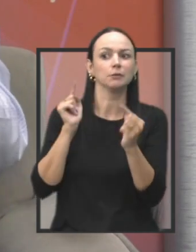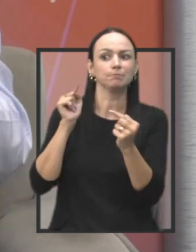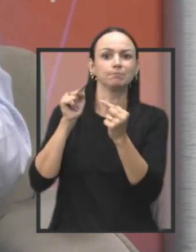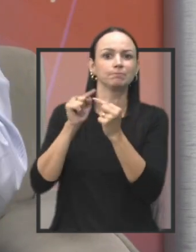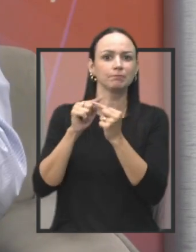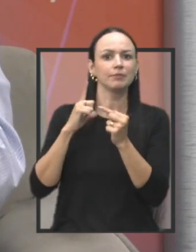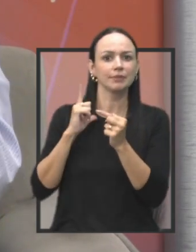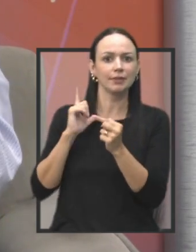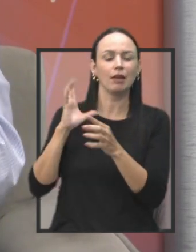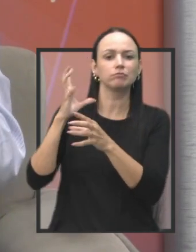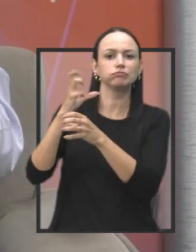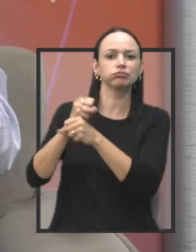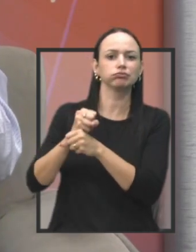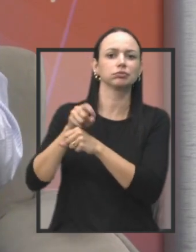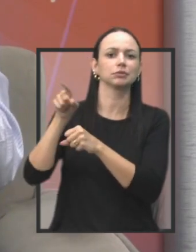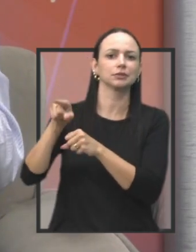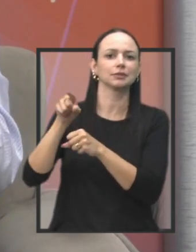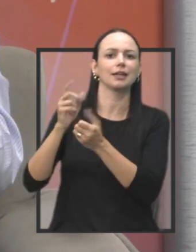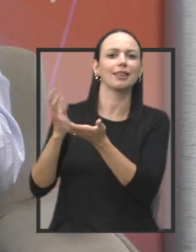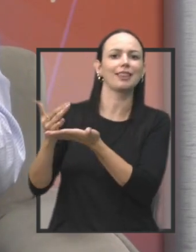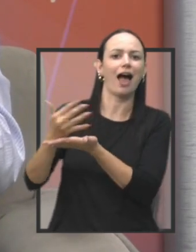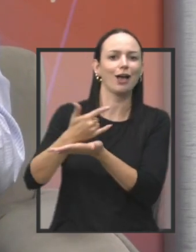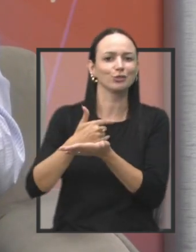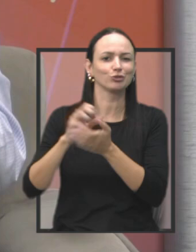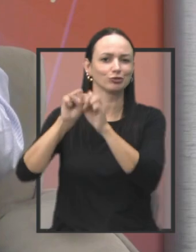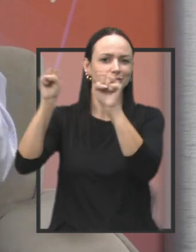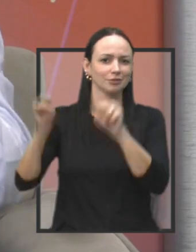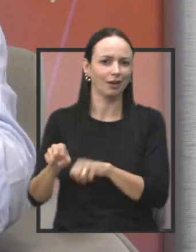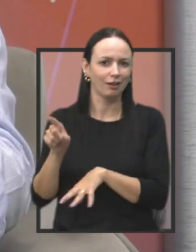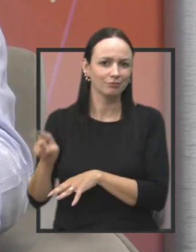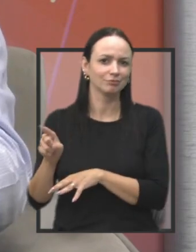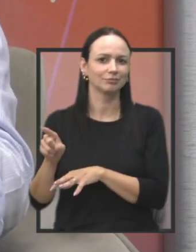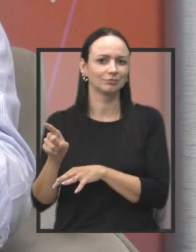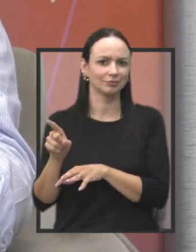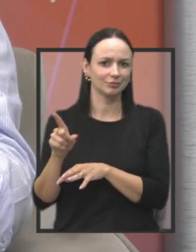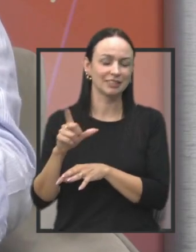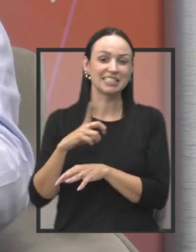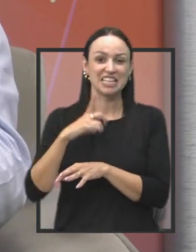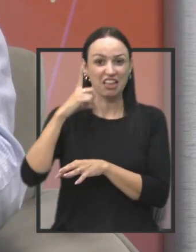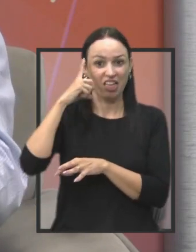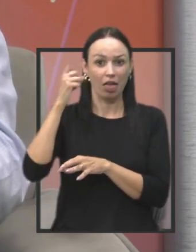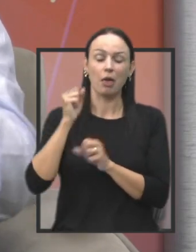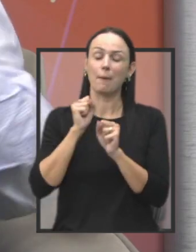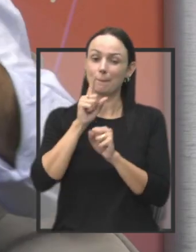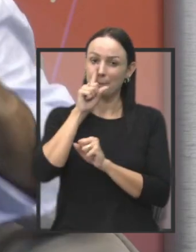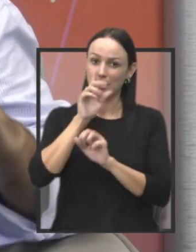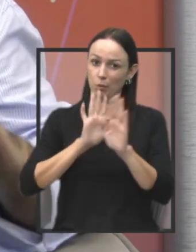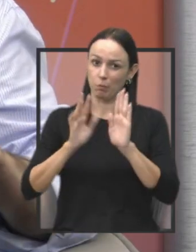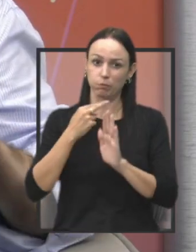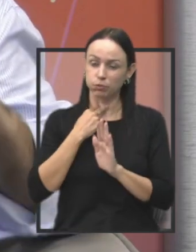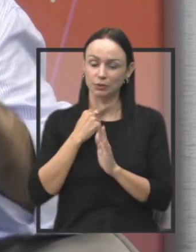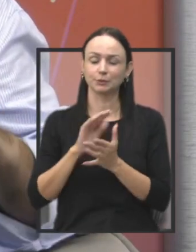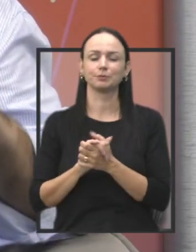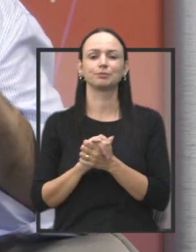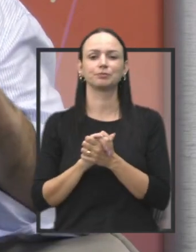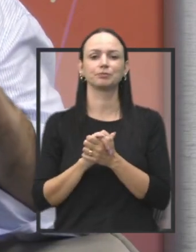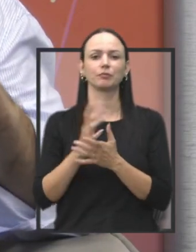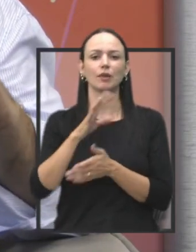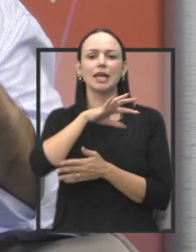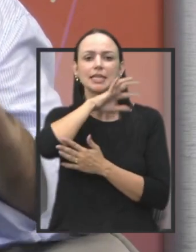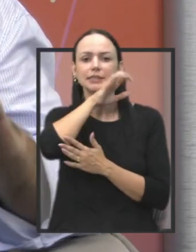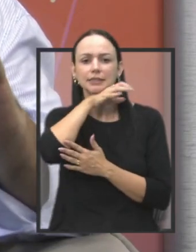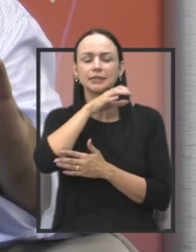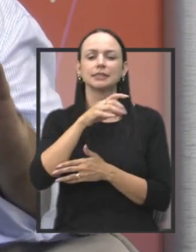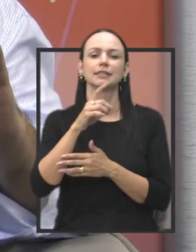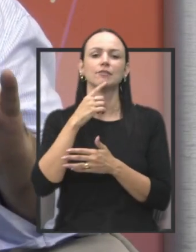procedem, que estão na base de dados, tudo para... Qualquer invenção ali pode correr um risco. A Receita determinou,